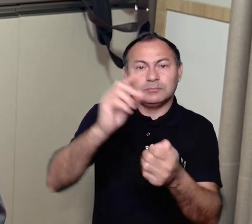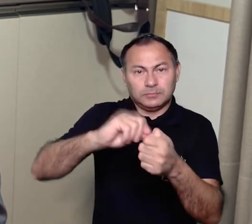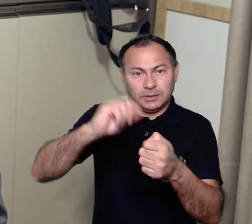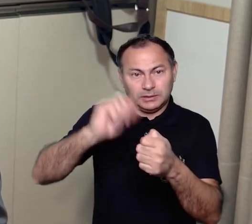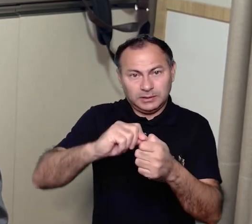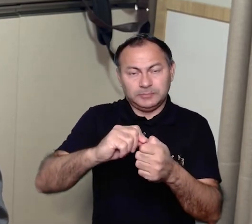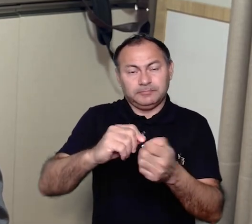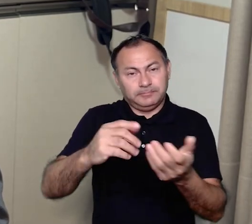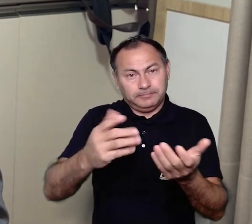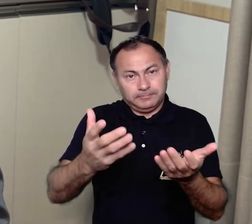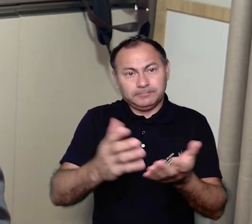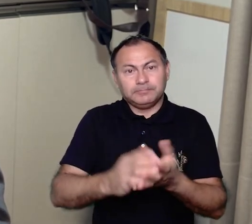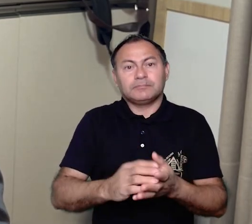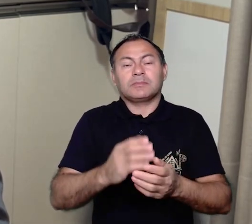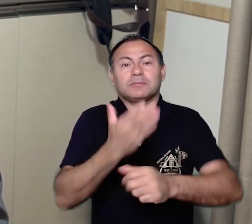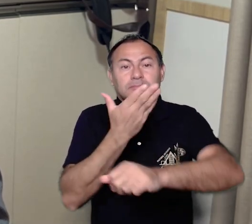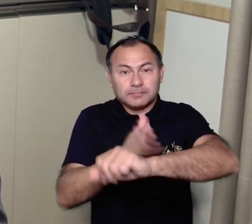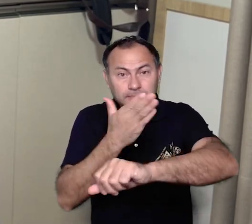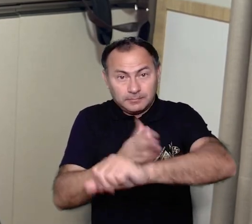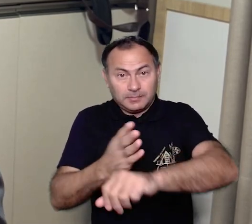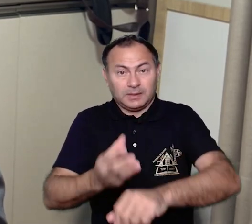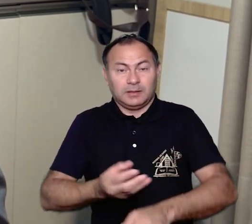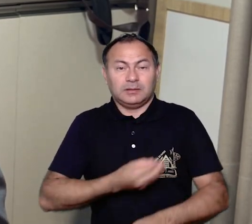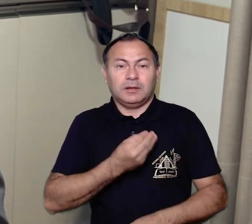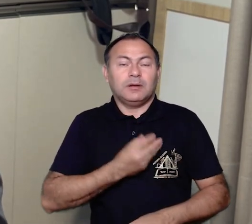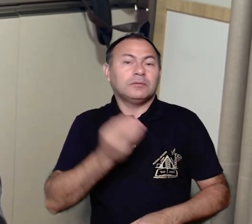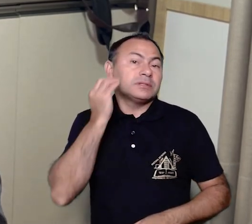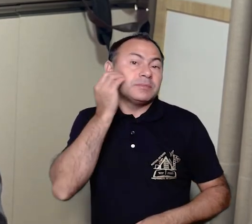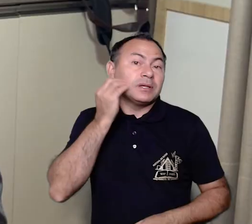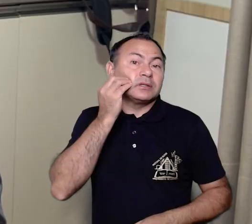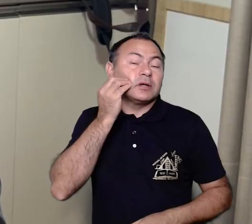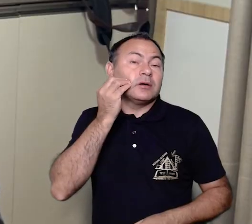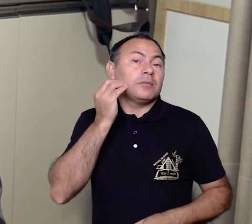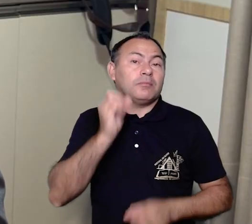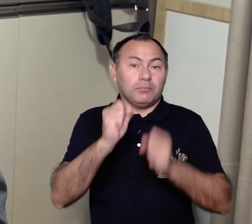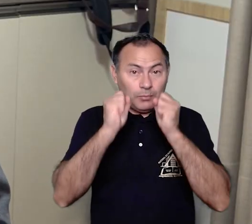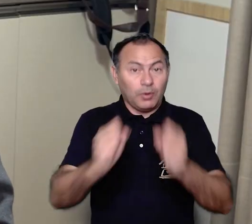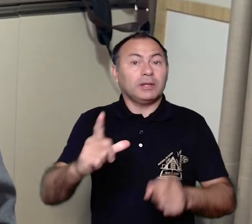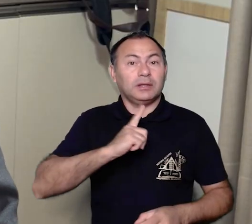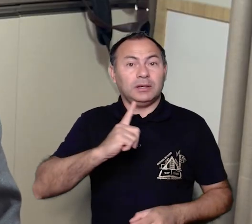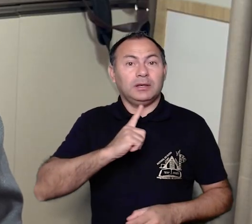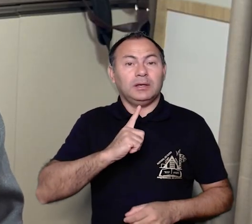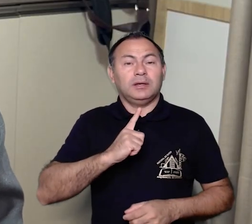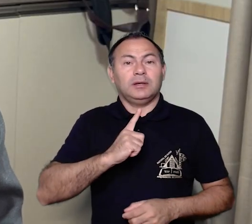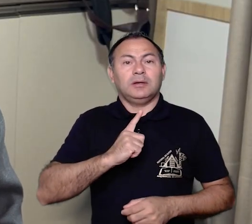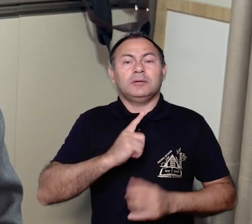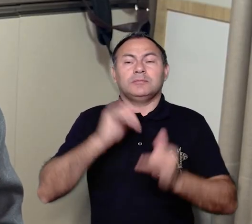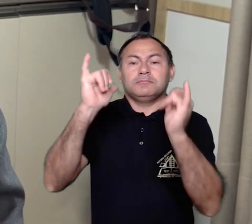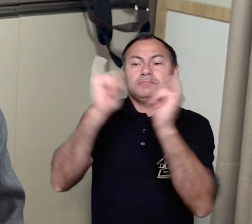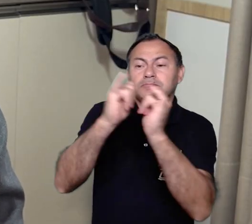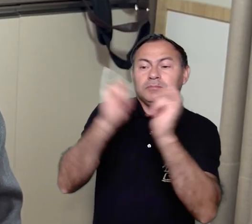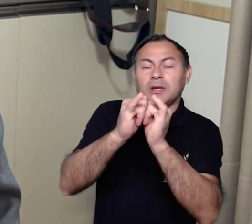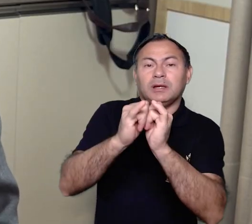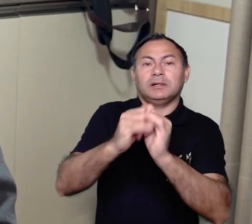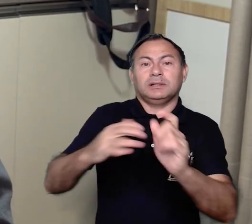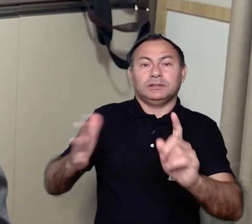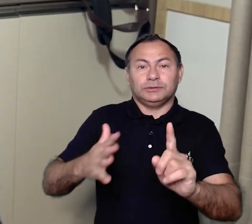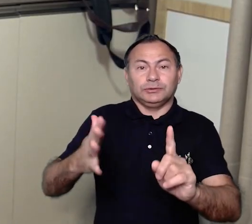fazendo este exercício, poderão obter a indulgência